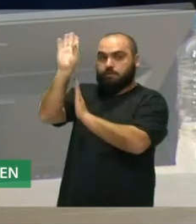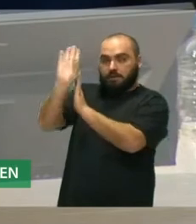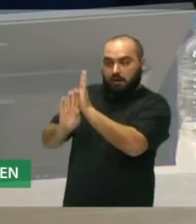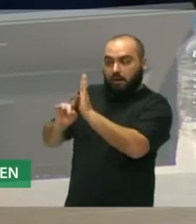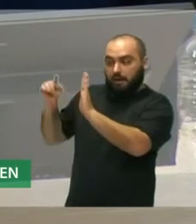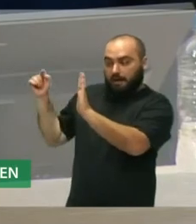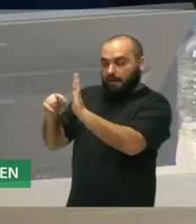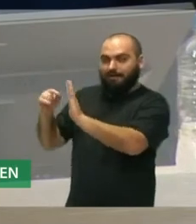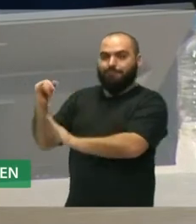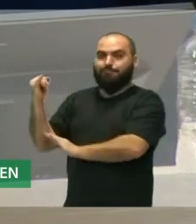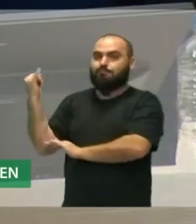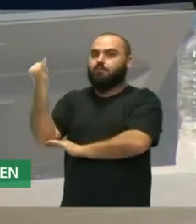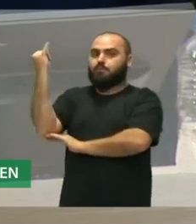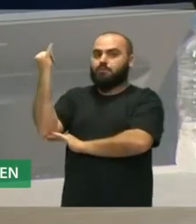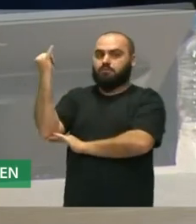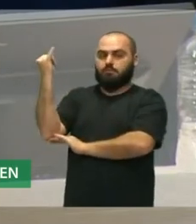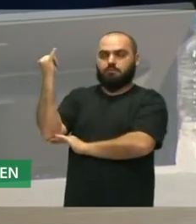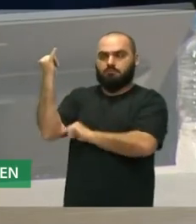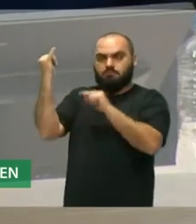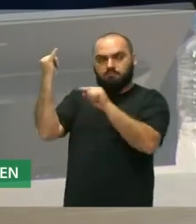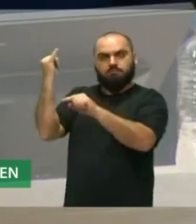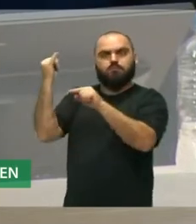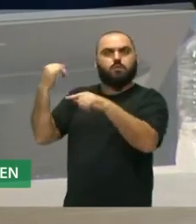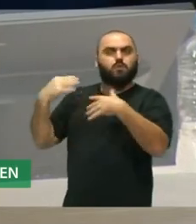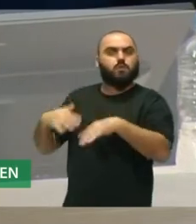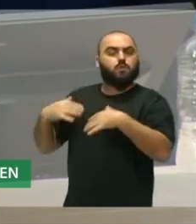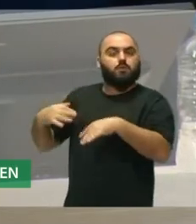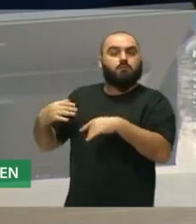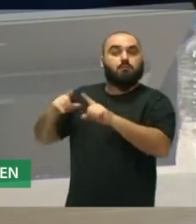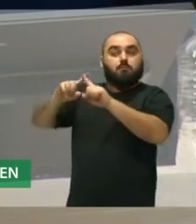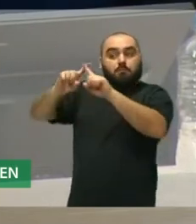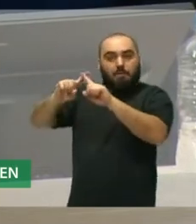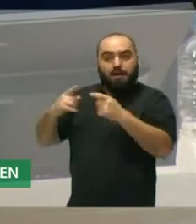dela é não só relevante, mas